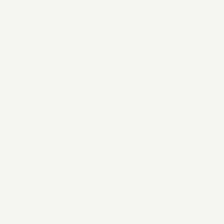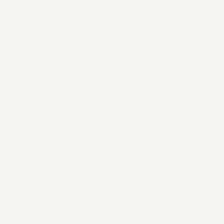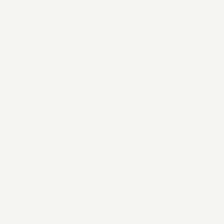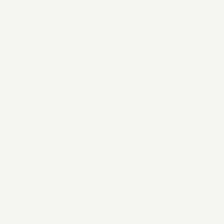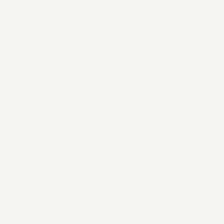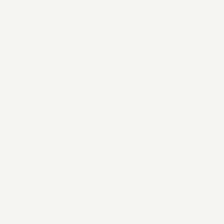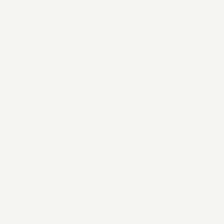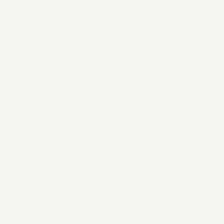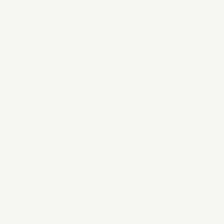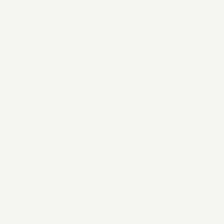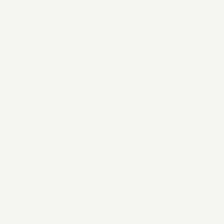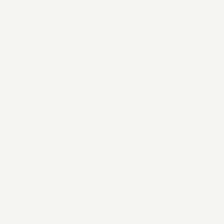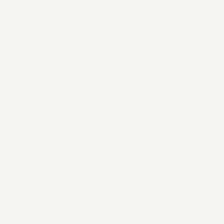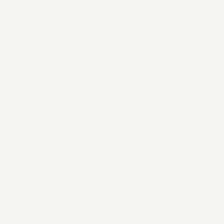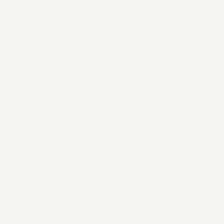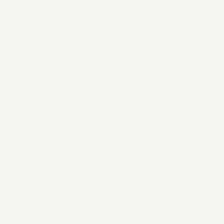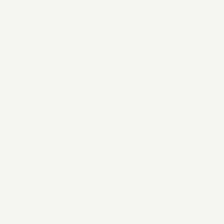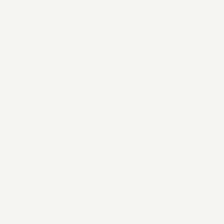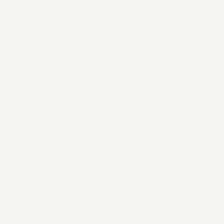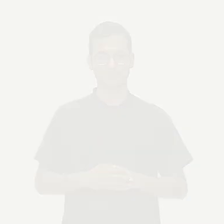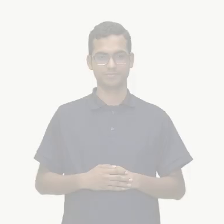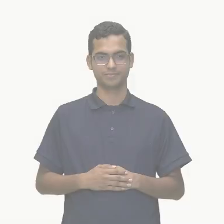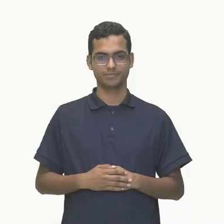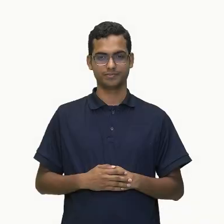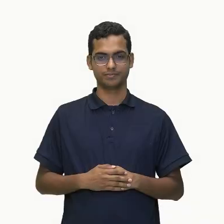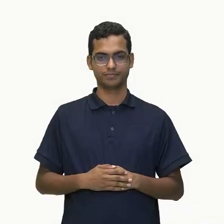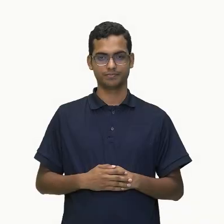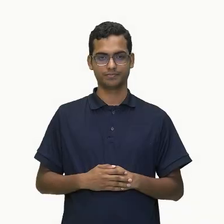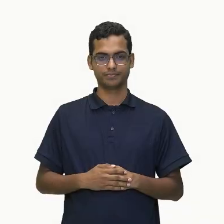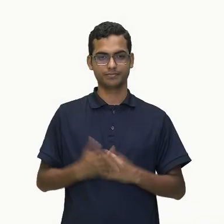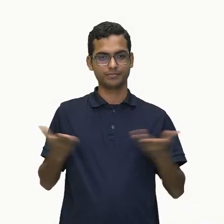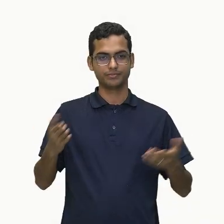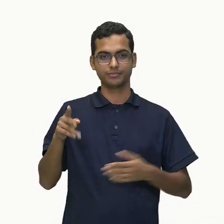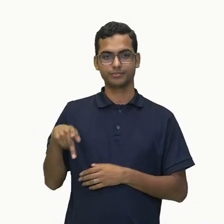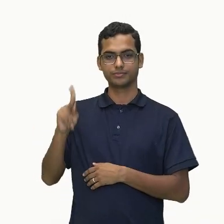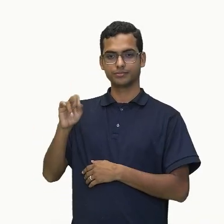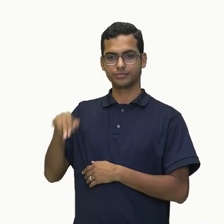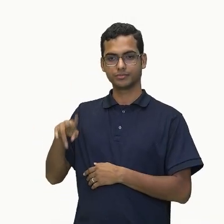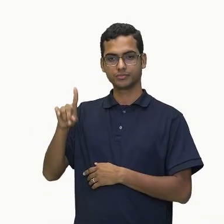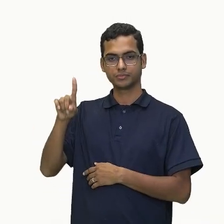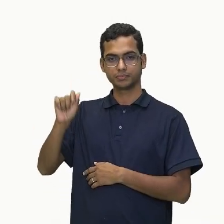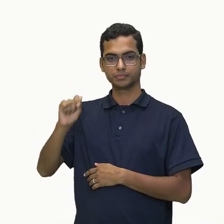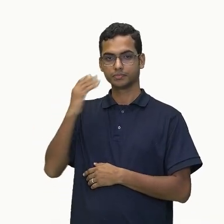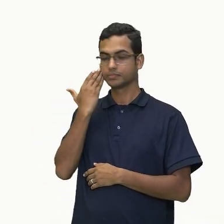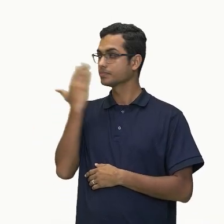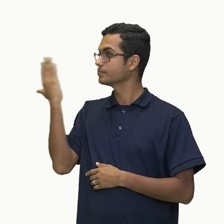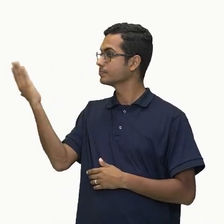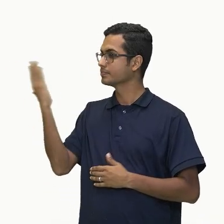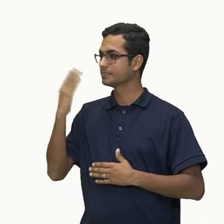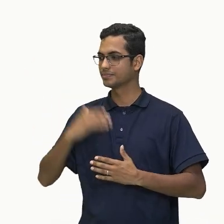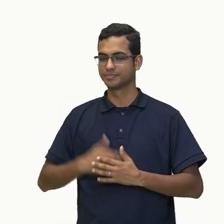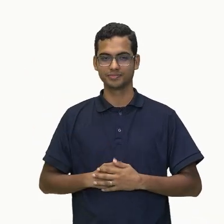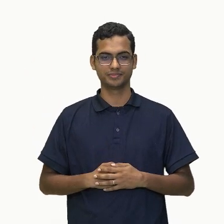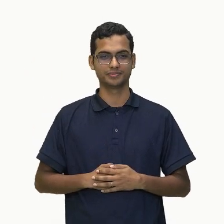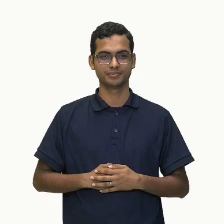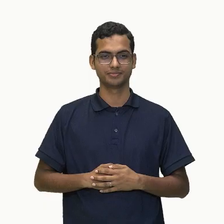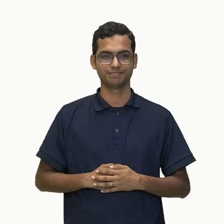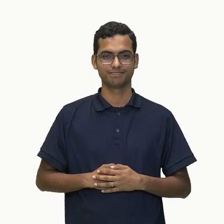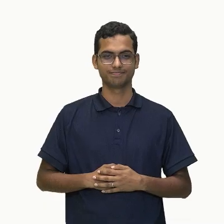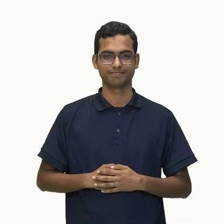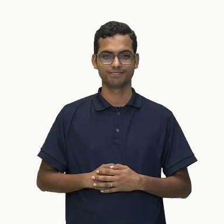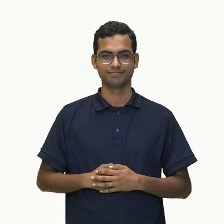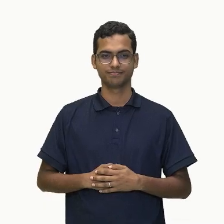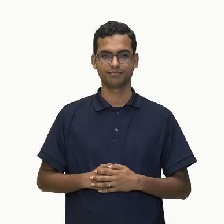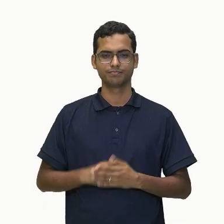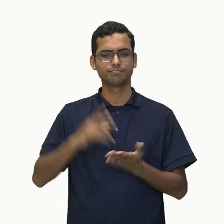kind of, é meio que, tipo assim, I'm kind tired today. Eu estou meio cansado hoje.